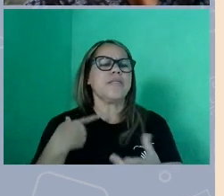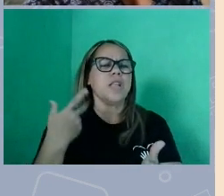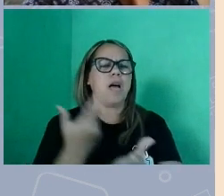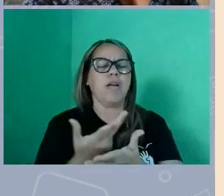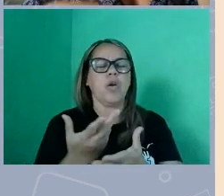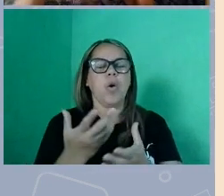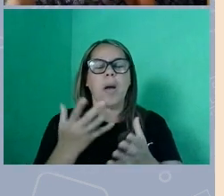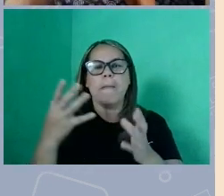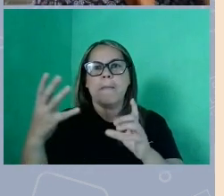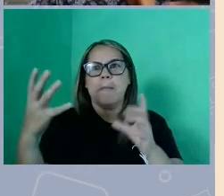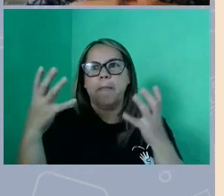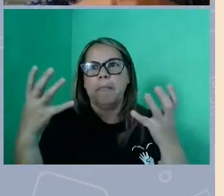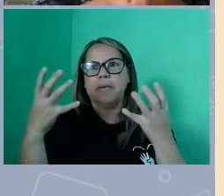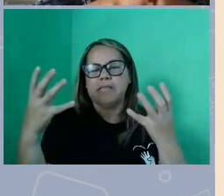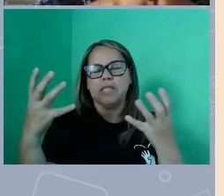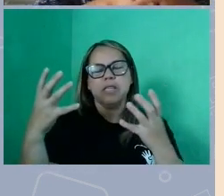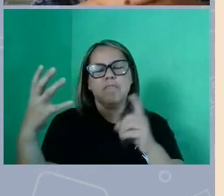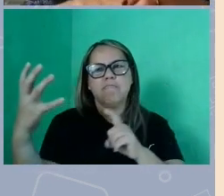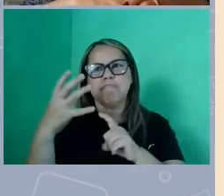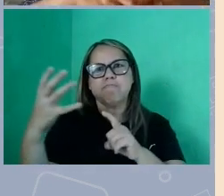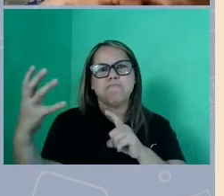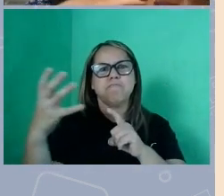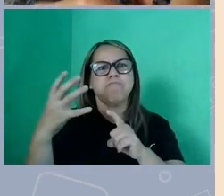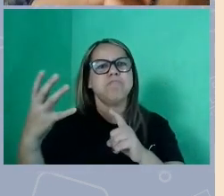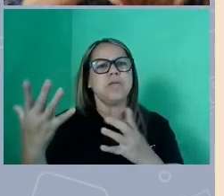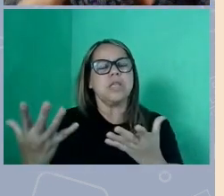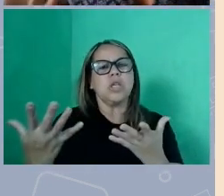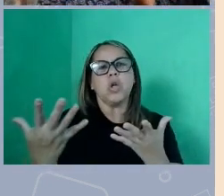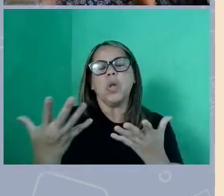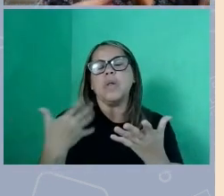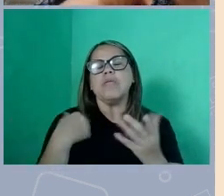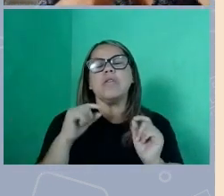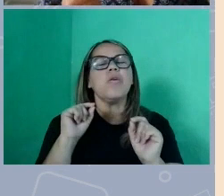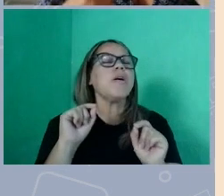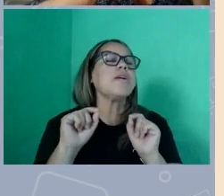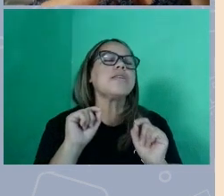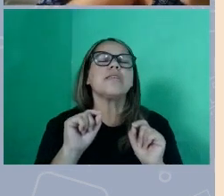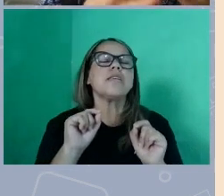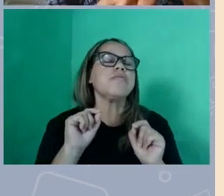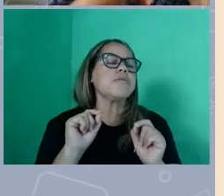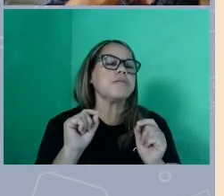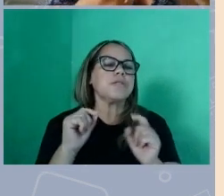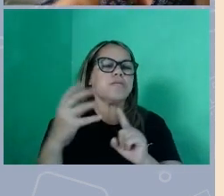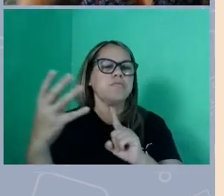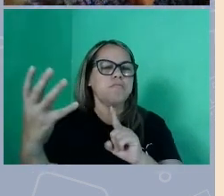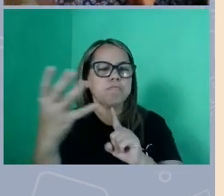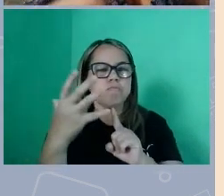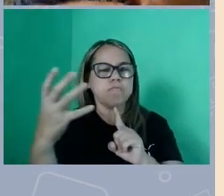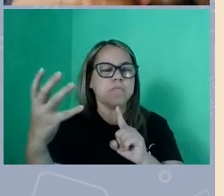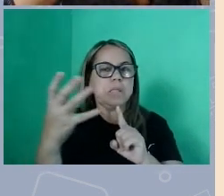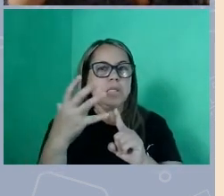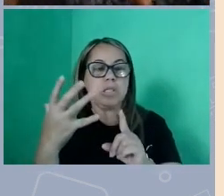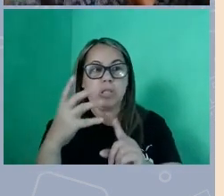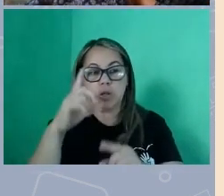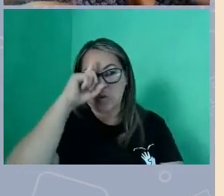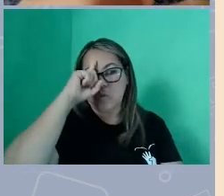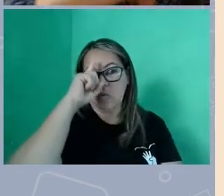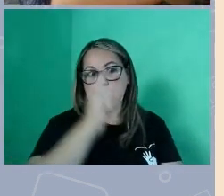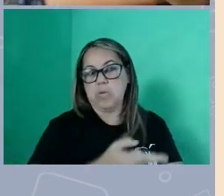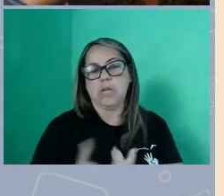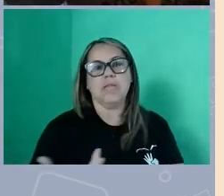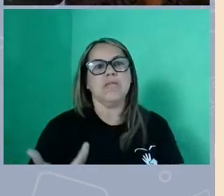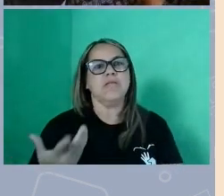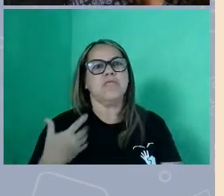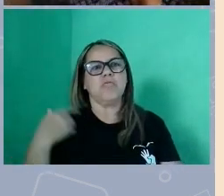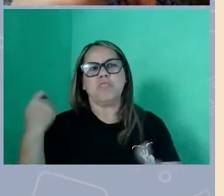no sentido de influenciar a partir dessa dominação do poder da compra da dominação